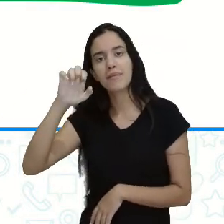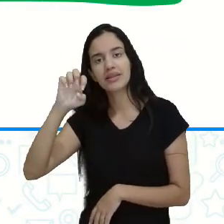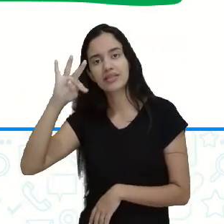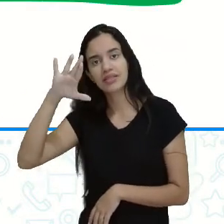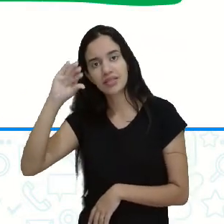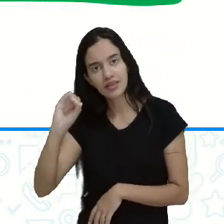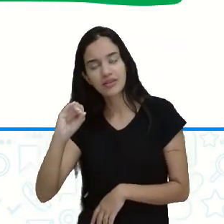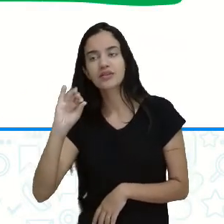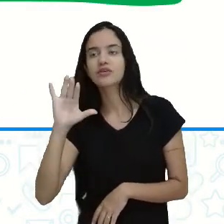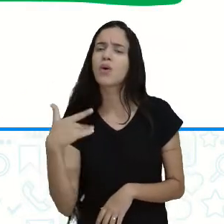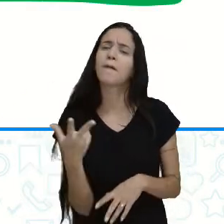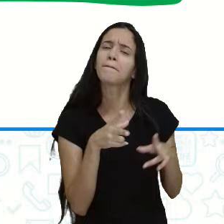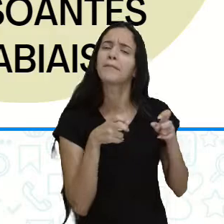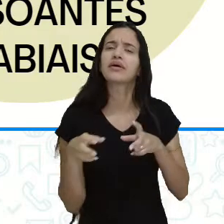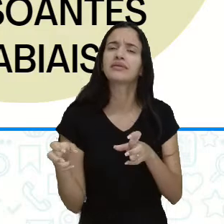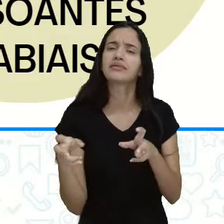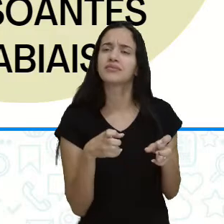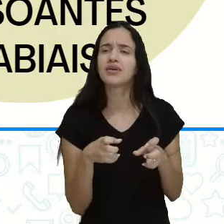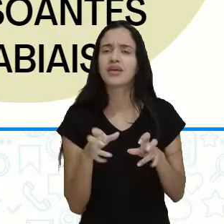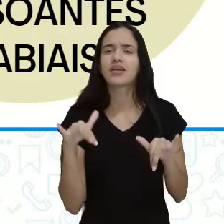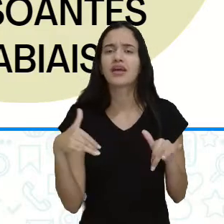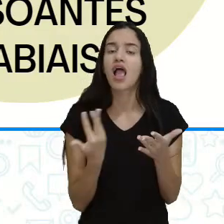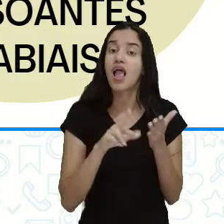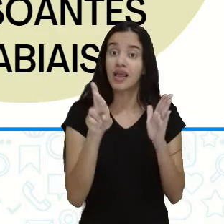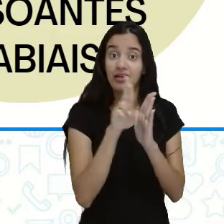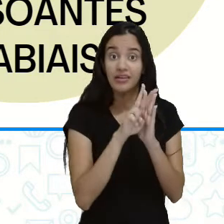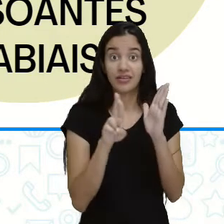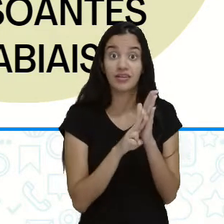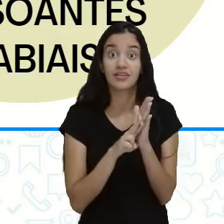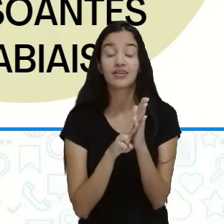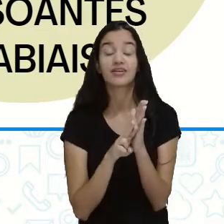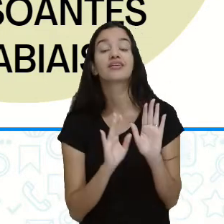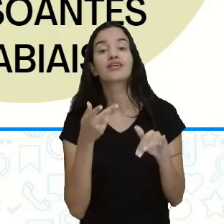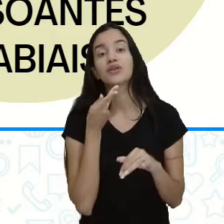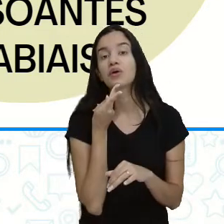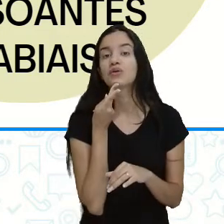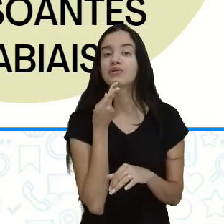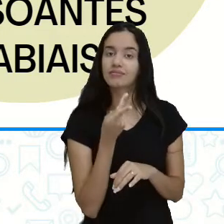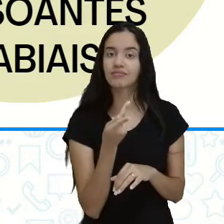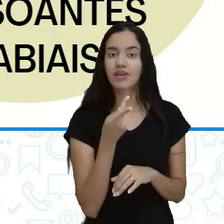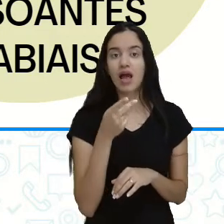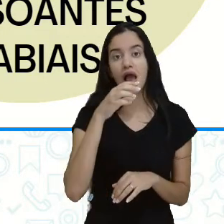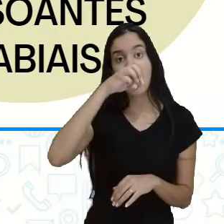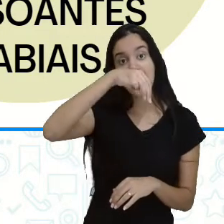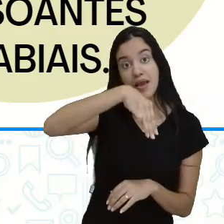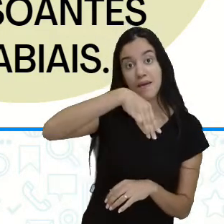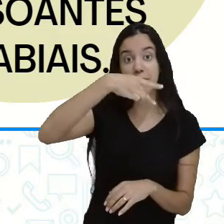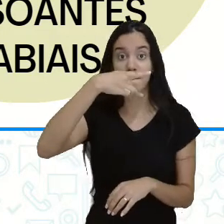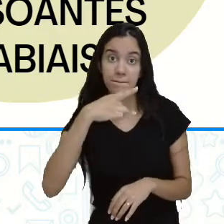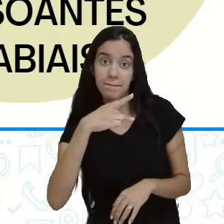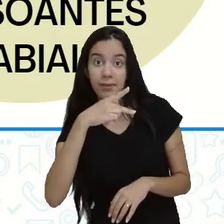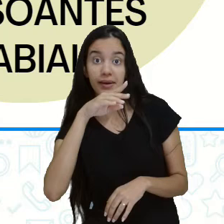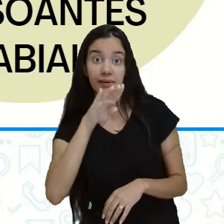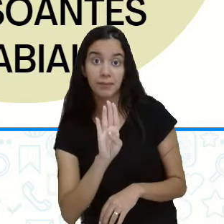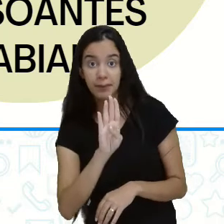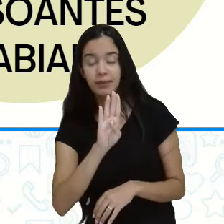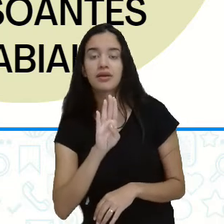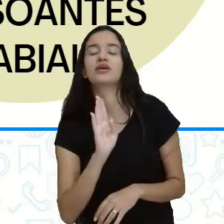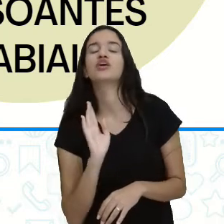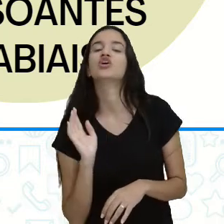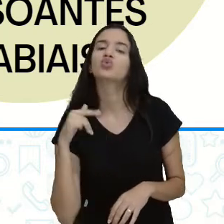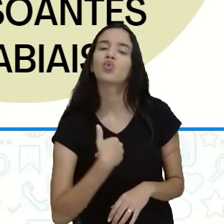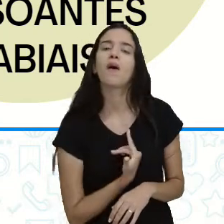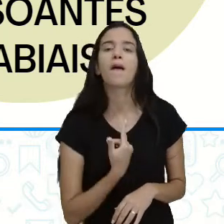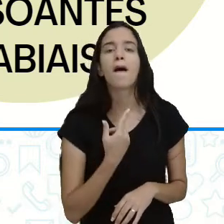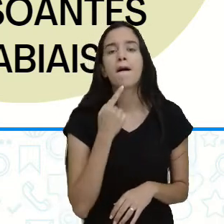P? Essa é a regrinha. Ao falar M, P e B, nossos lábios